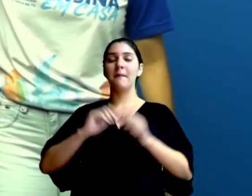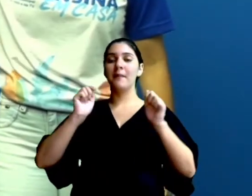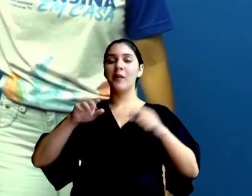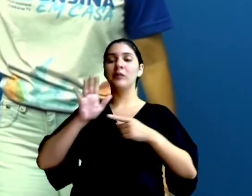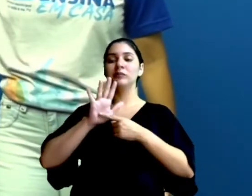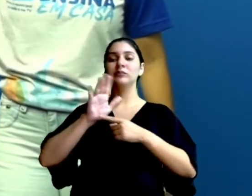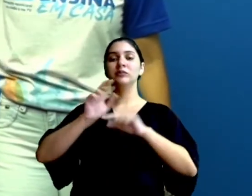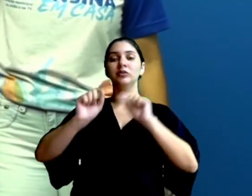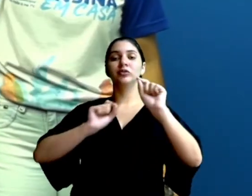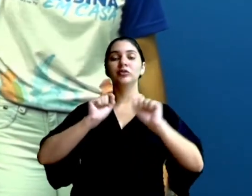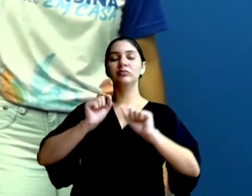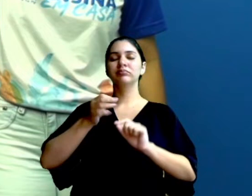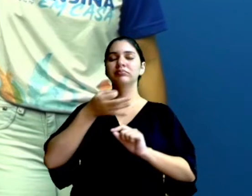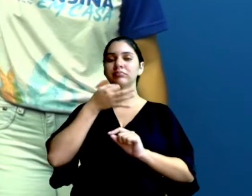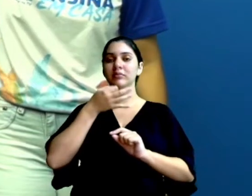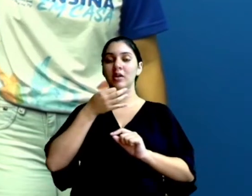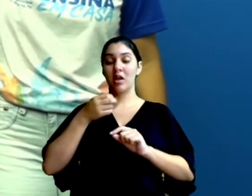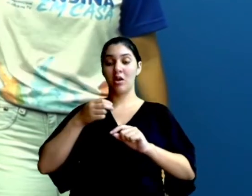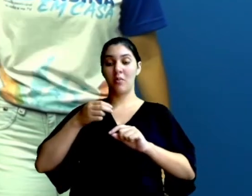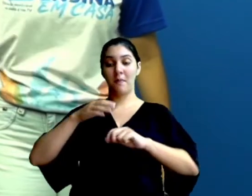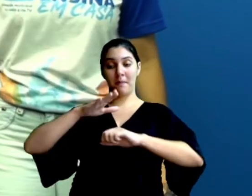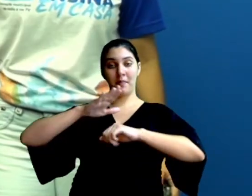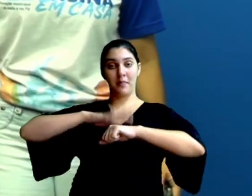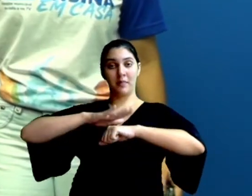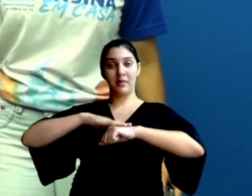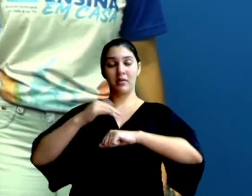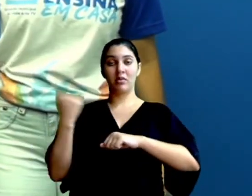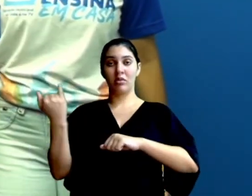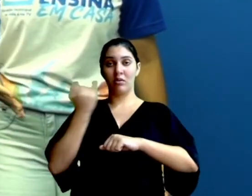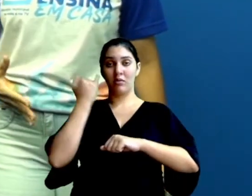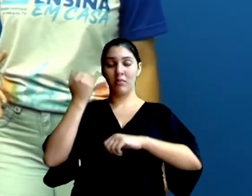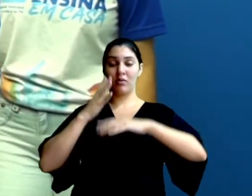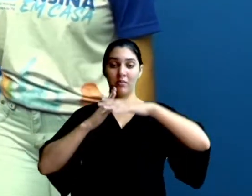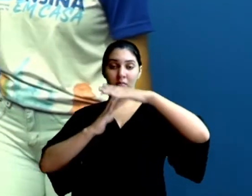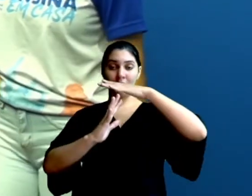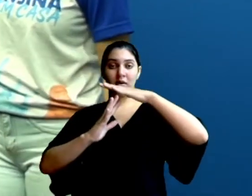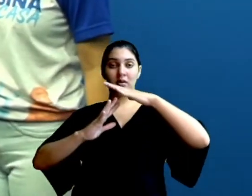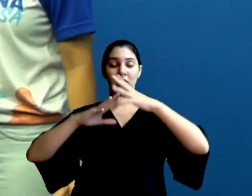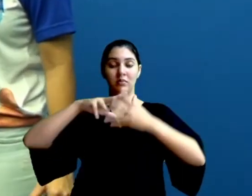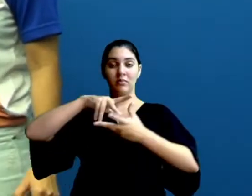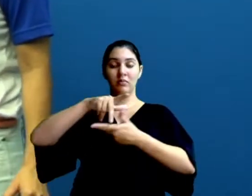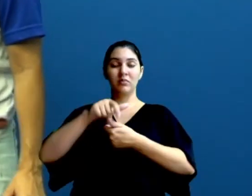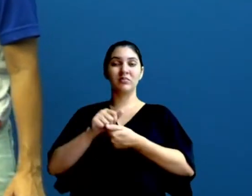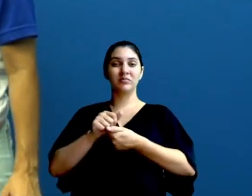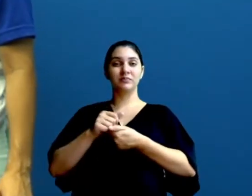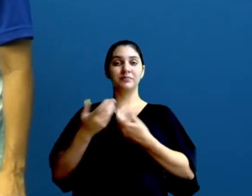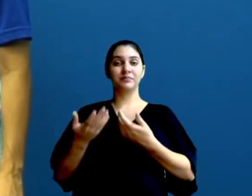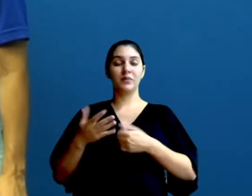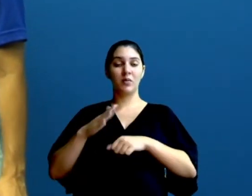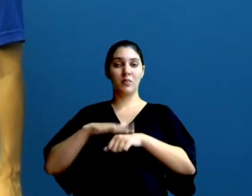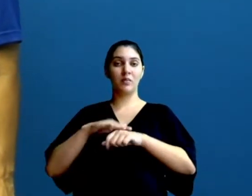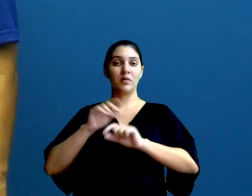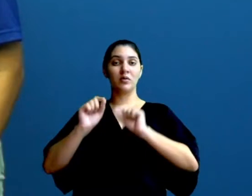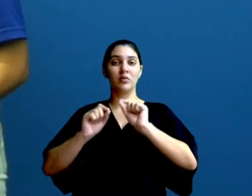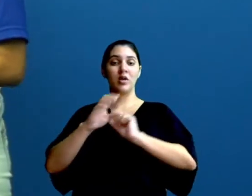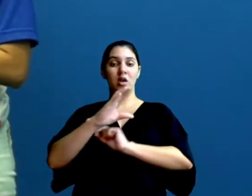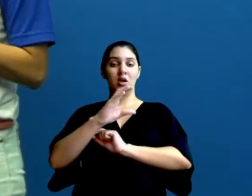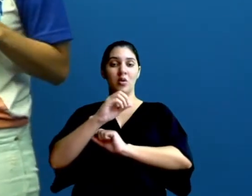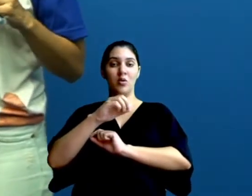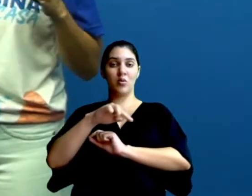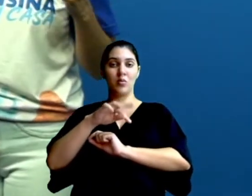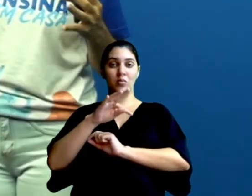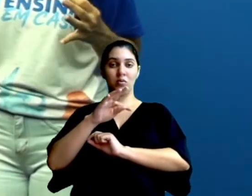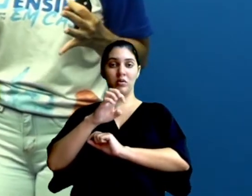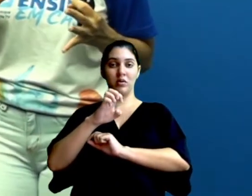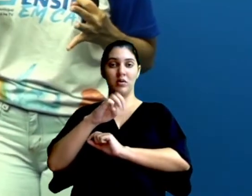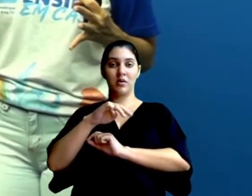citar como um período importante para a migração mundial o período contemporâneo, com